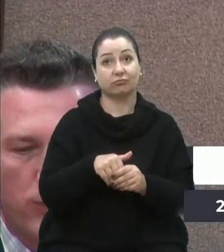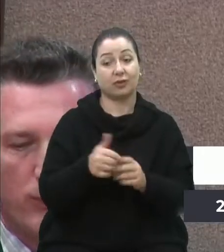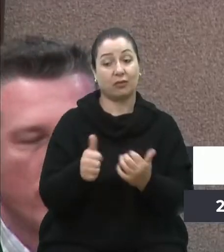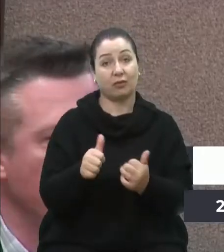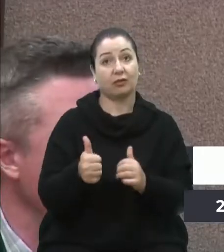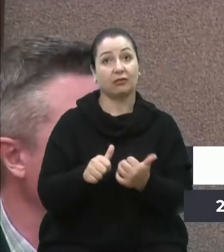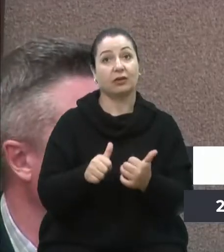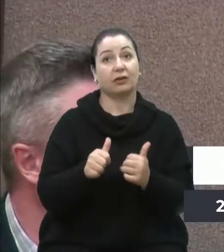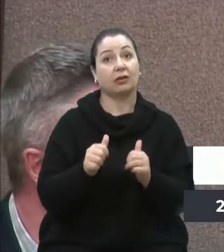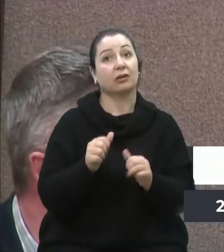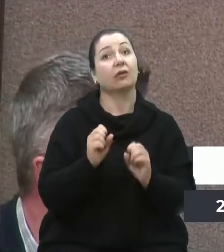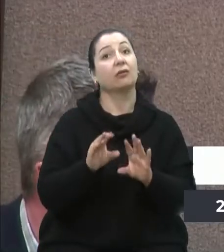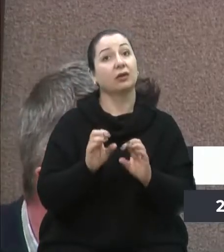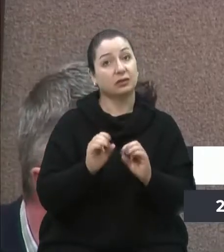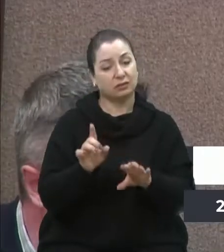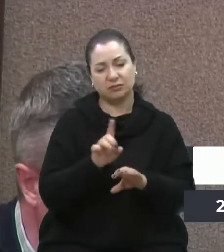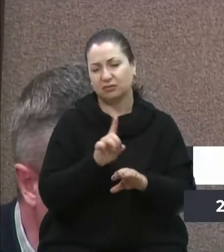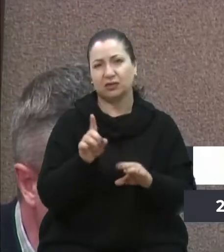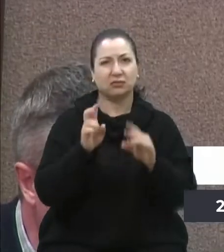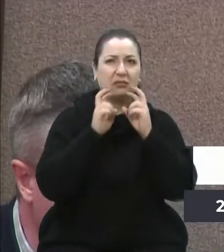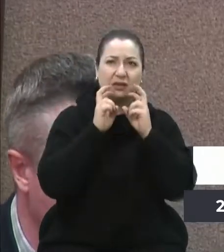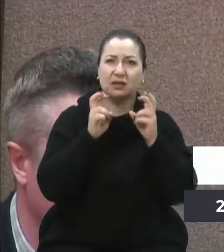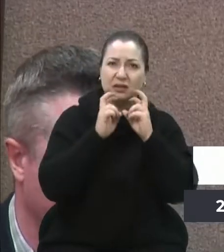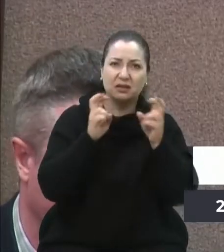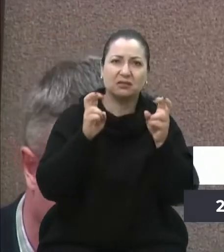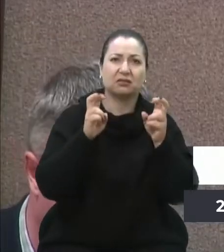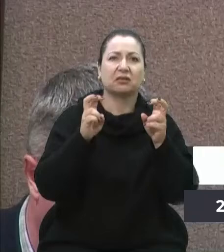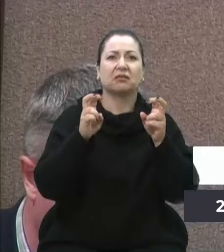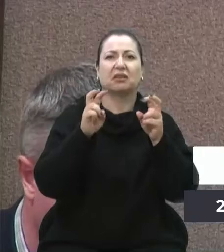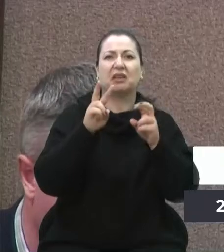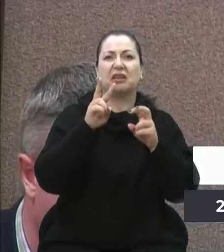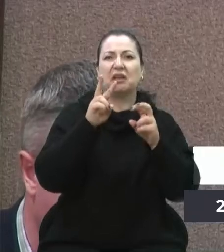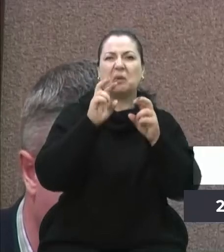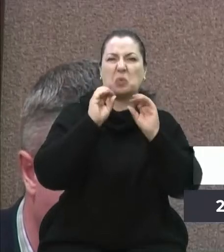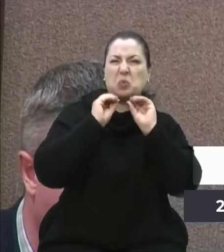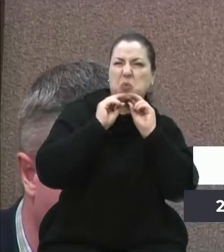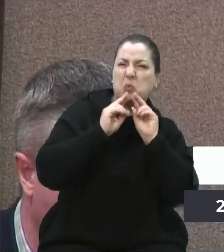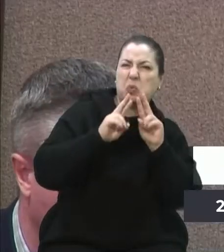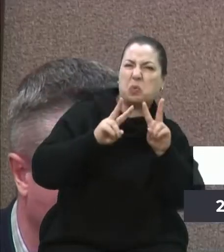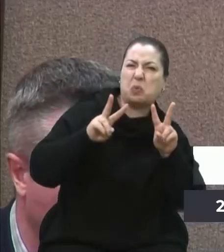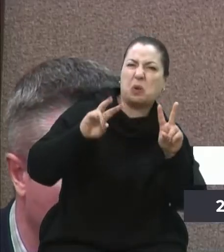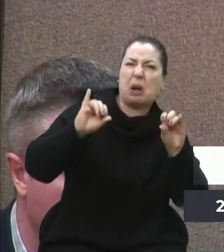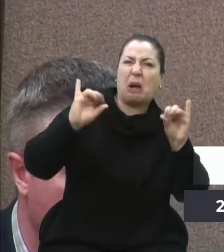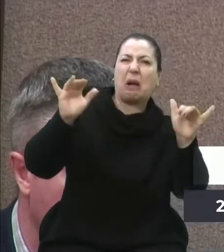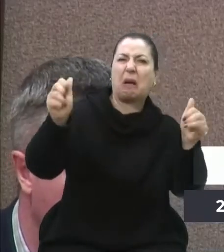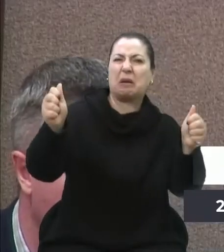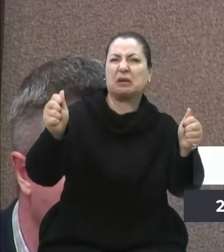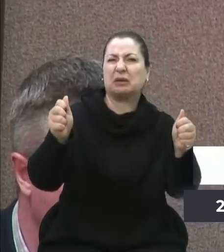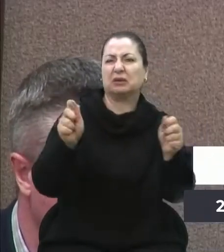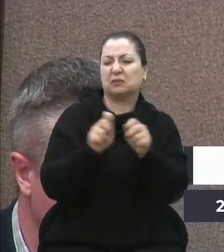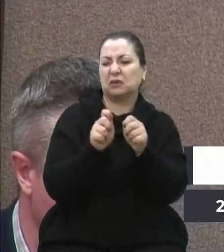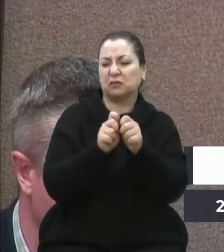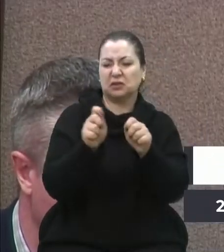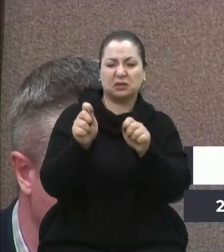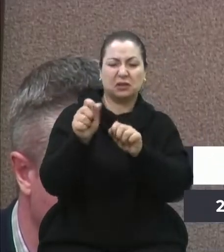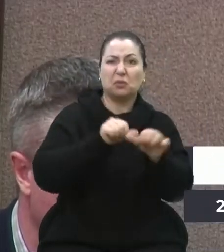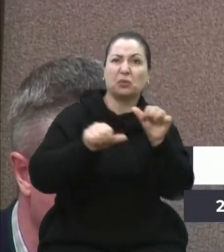ensino, nenhum grito, nenhum tipo de vaia, nem nada vai me movimentar na direção